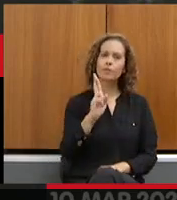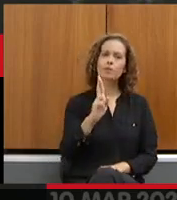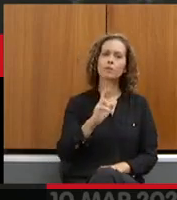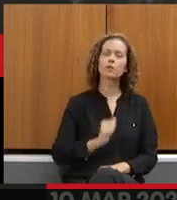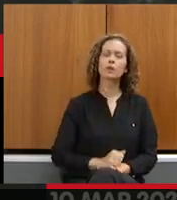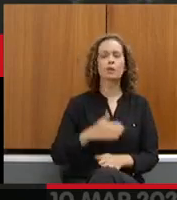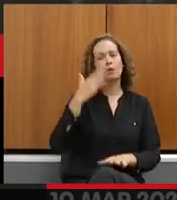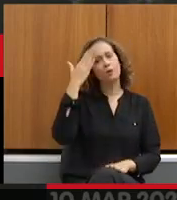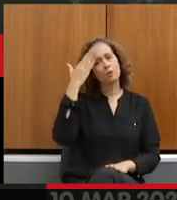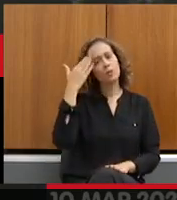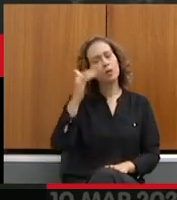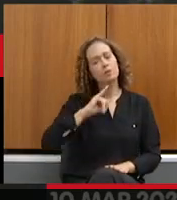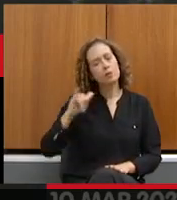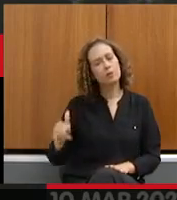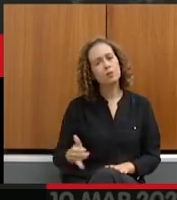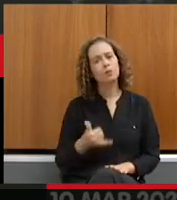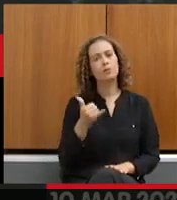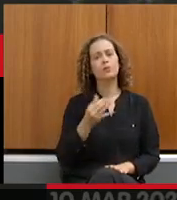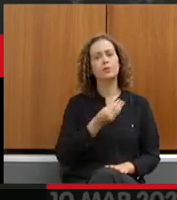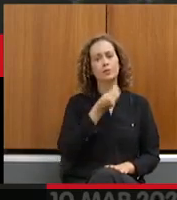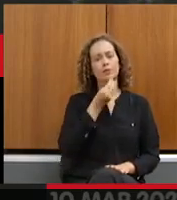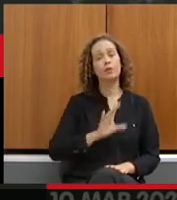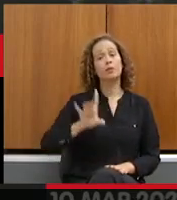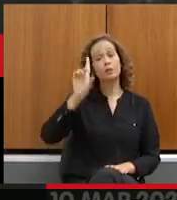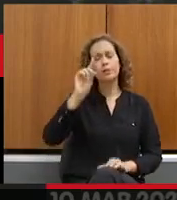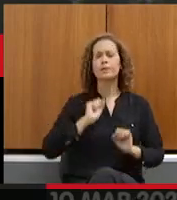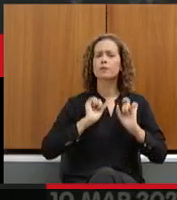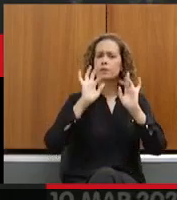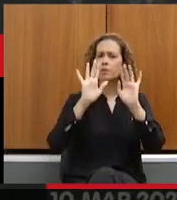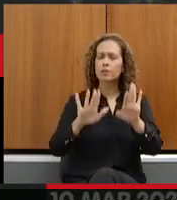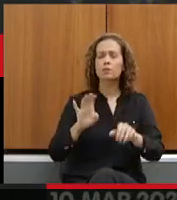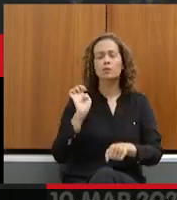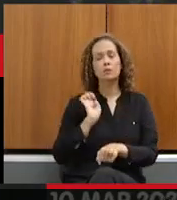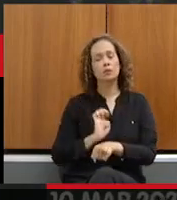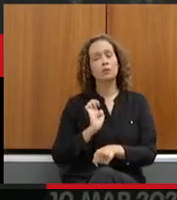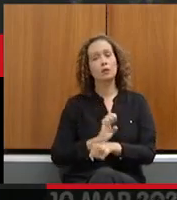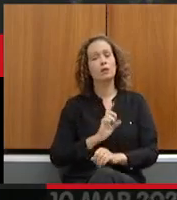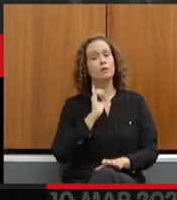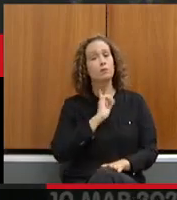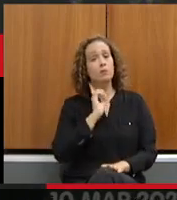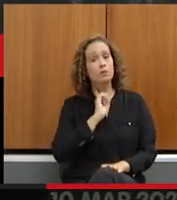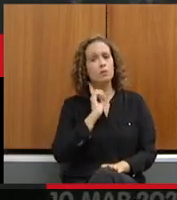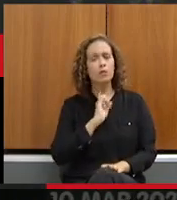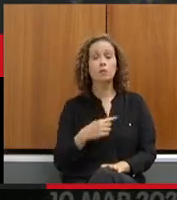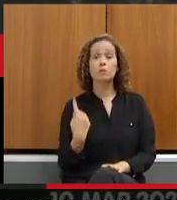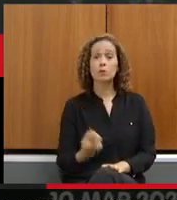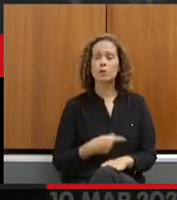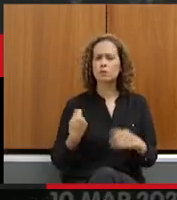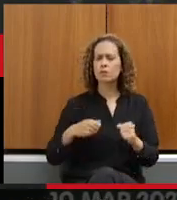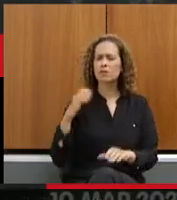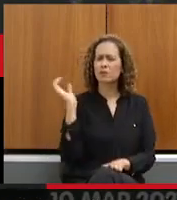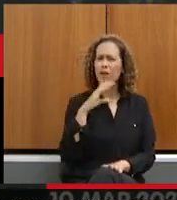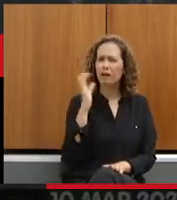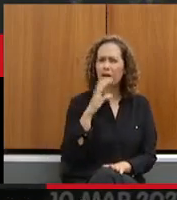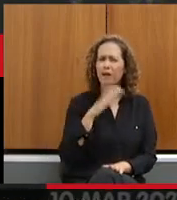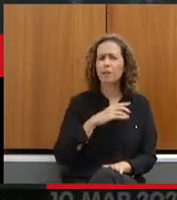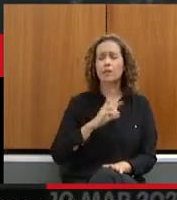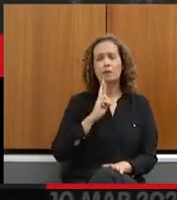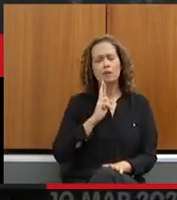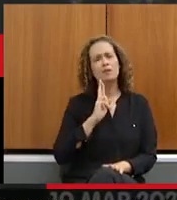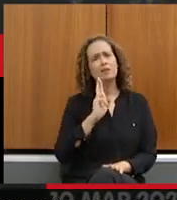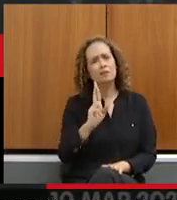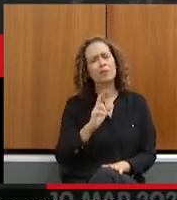Muito obrigado pela oportunidade Deus abençoe nosso estado de Minas Gerais e sejamos massagens para trazermos